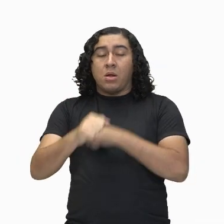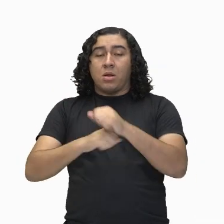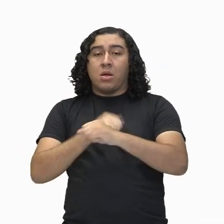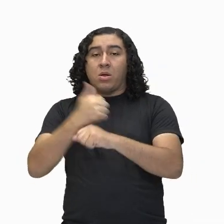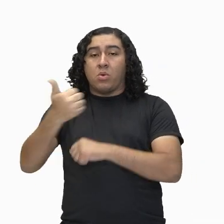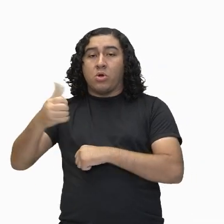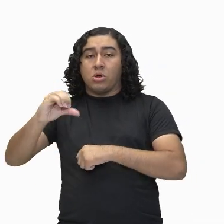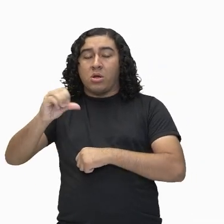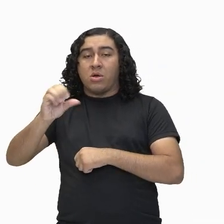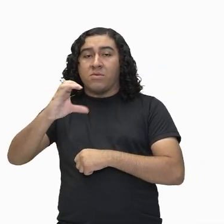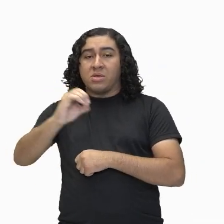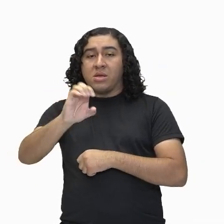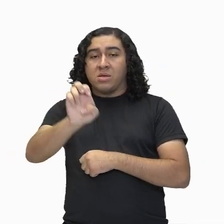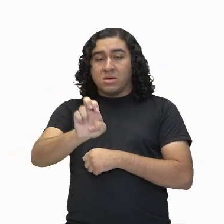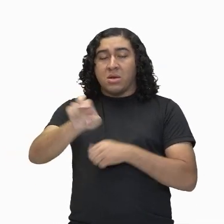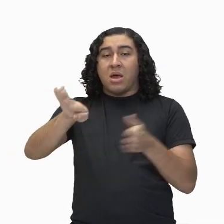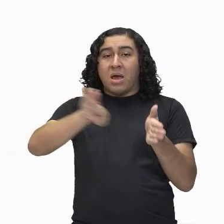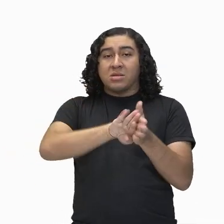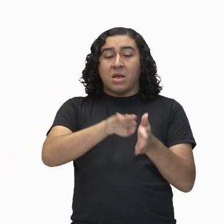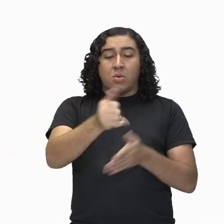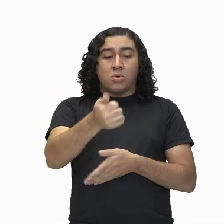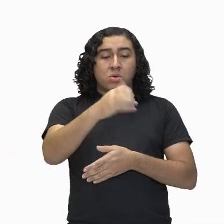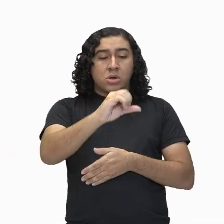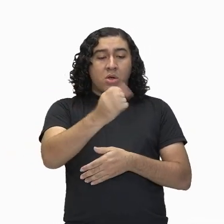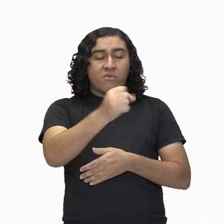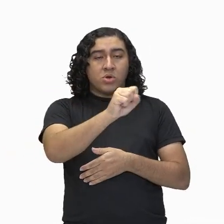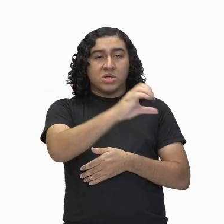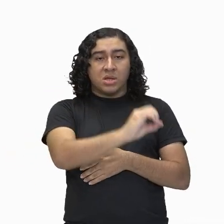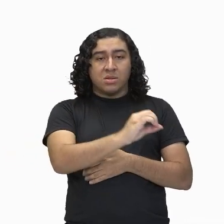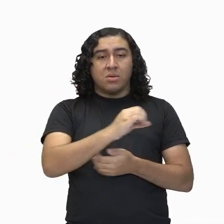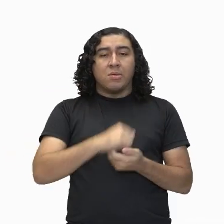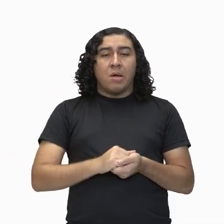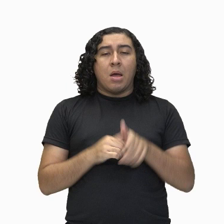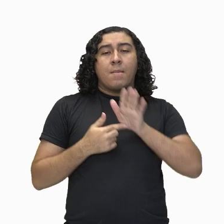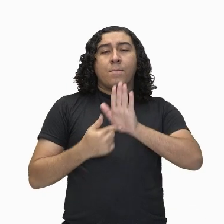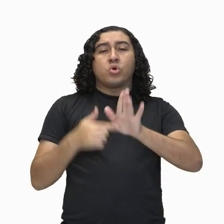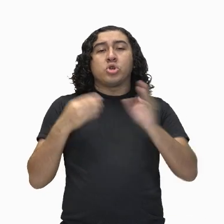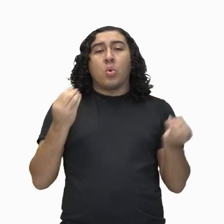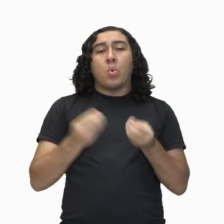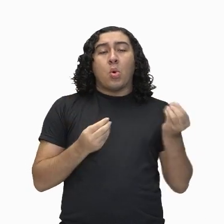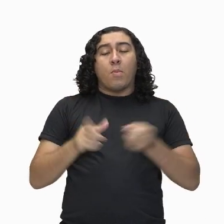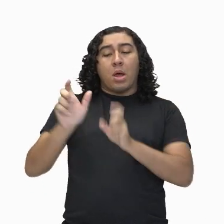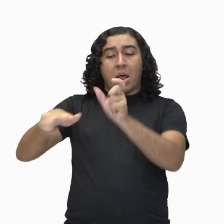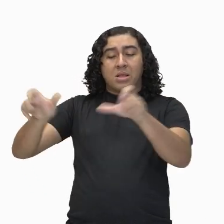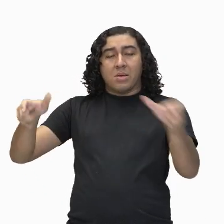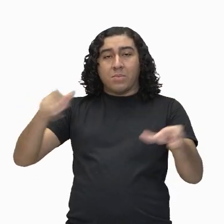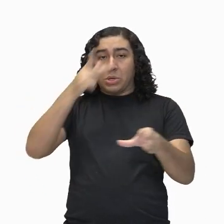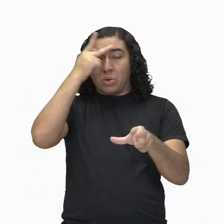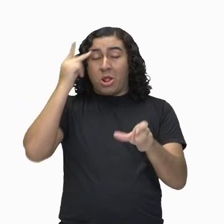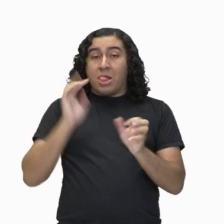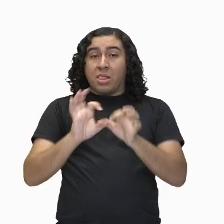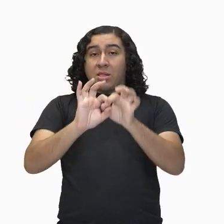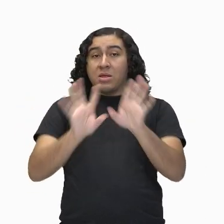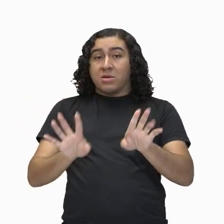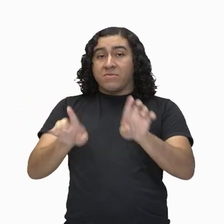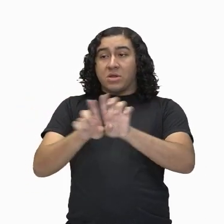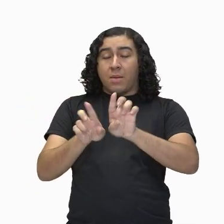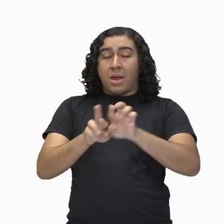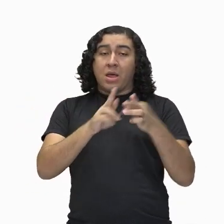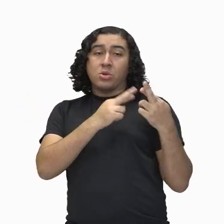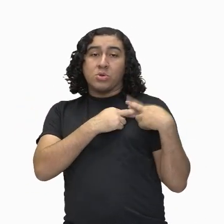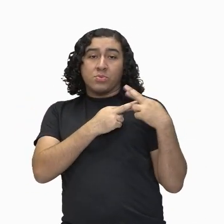1980, tá? Que vai destacar a liberdade individual, a responsabilidade e